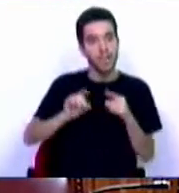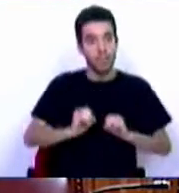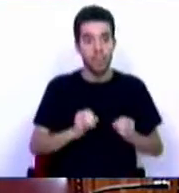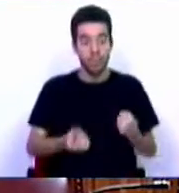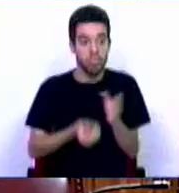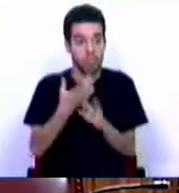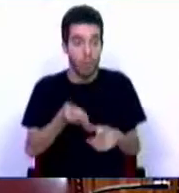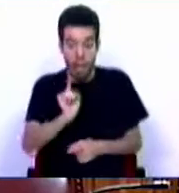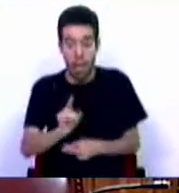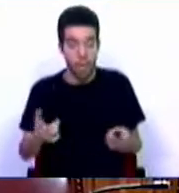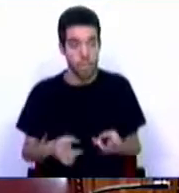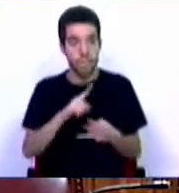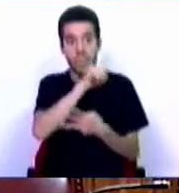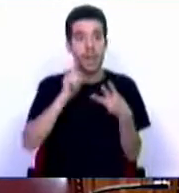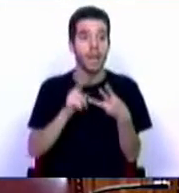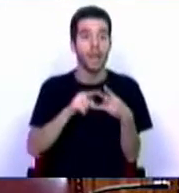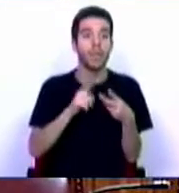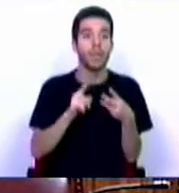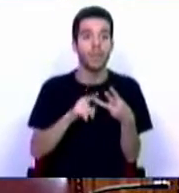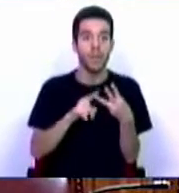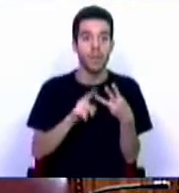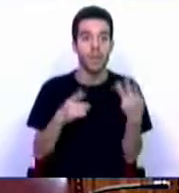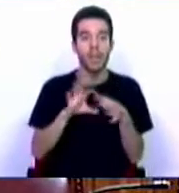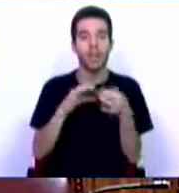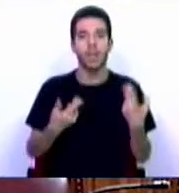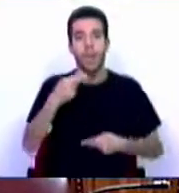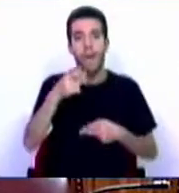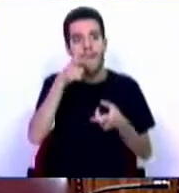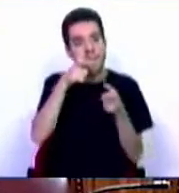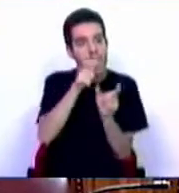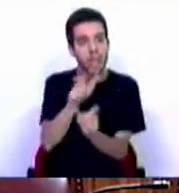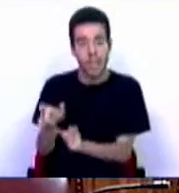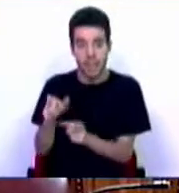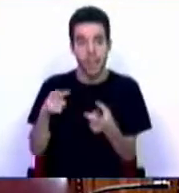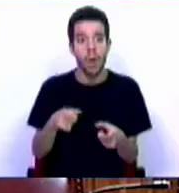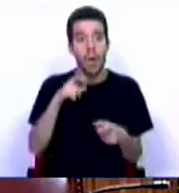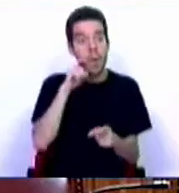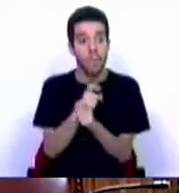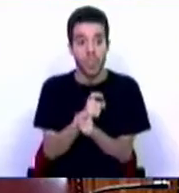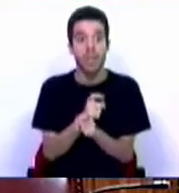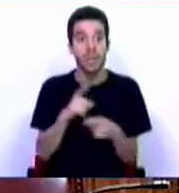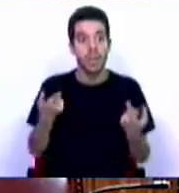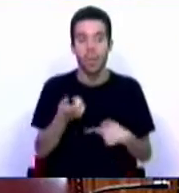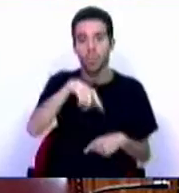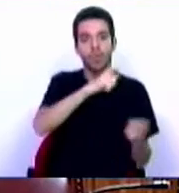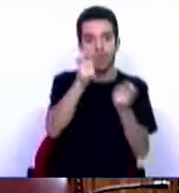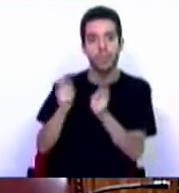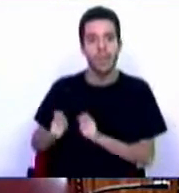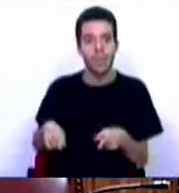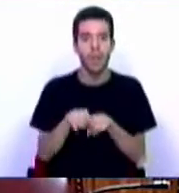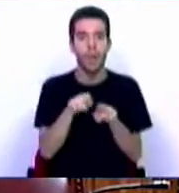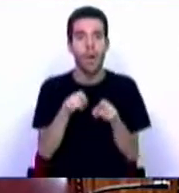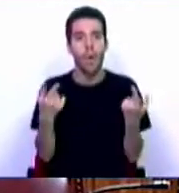realização daqueles fins. Um terceiro aspecto relativo à fiscalização, porque tudo isto que aqui discutimos, tudo aquilo que analisamos, seria desprovido de